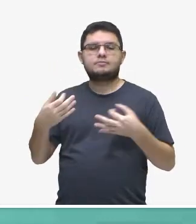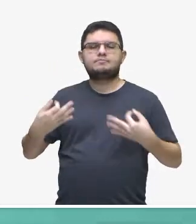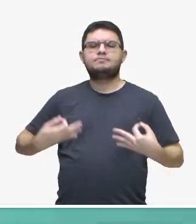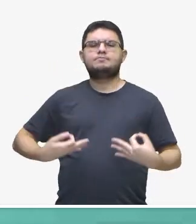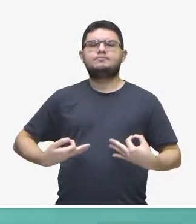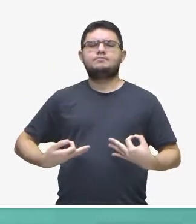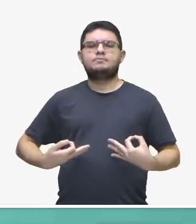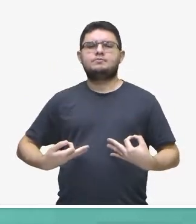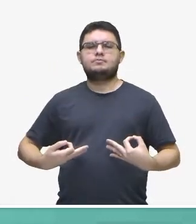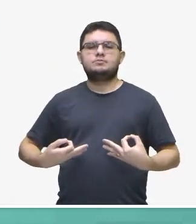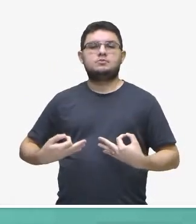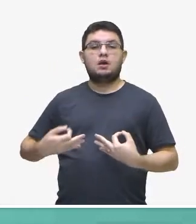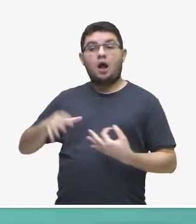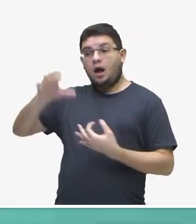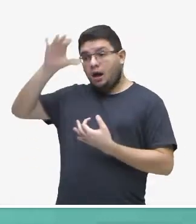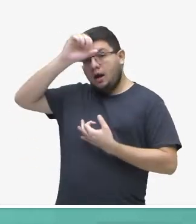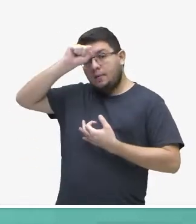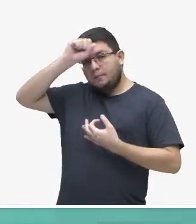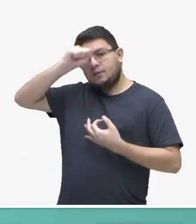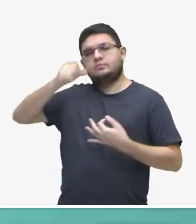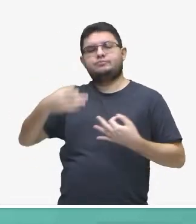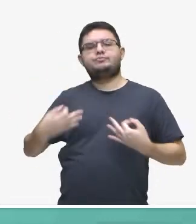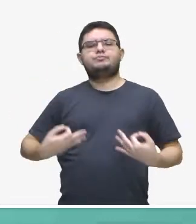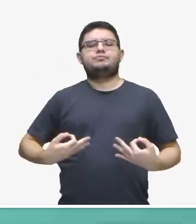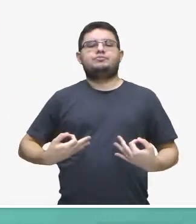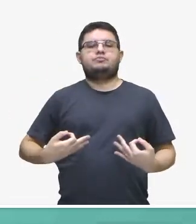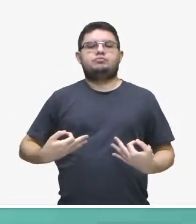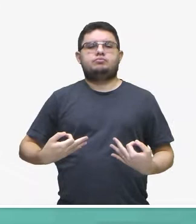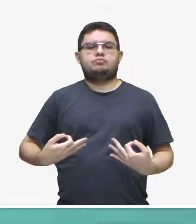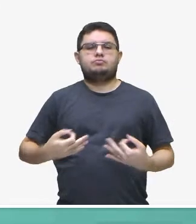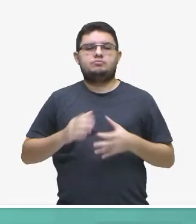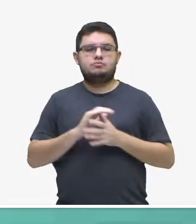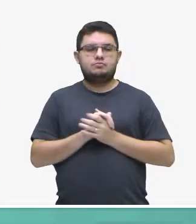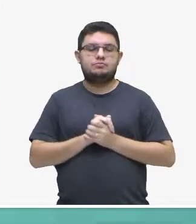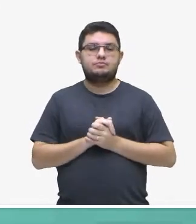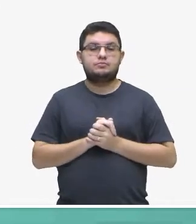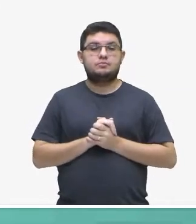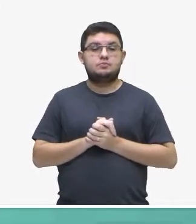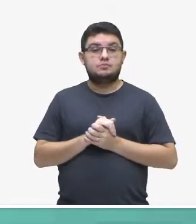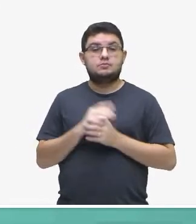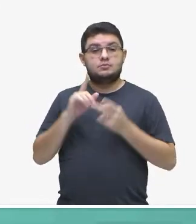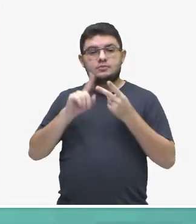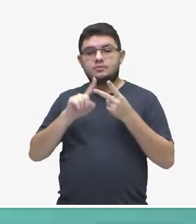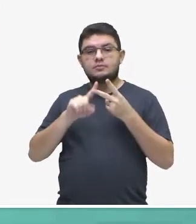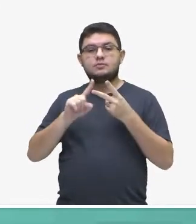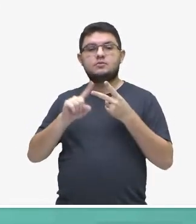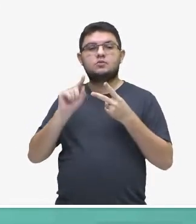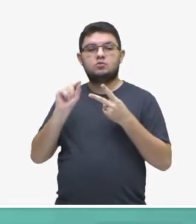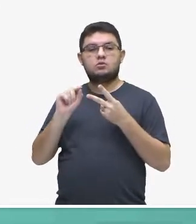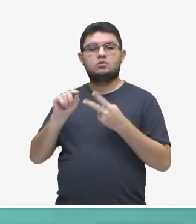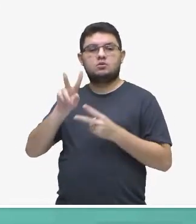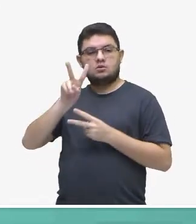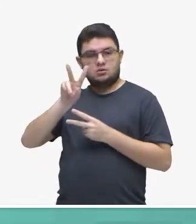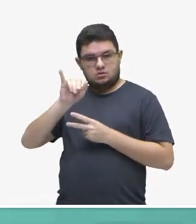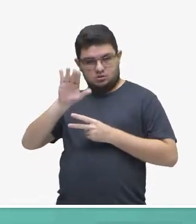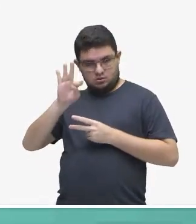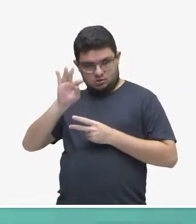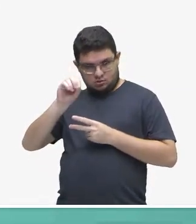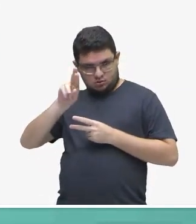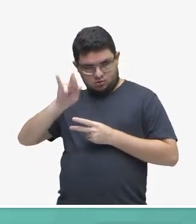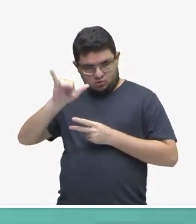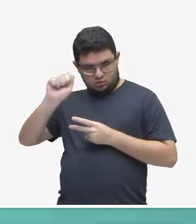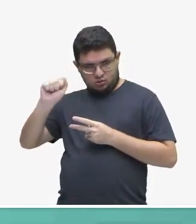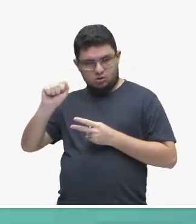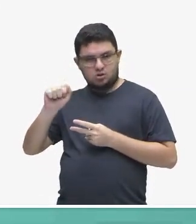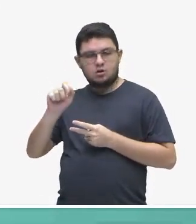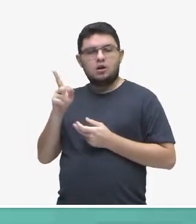frase. Diz assim, ó, Victoria and her trainer are at the park, né? Ele está falando sobre a localização delas, né?